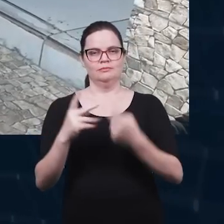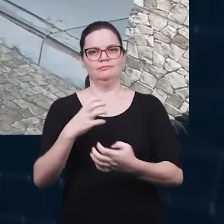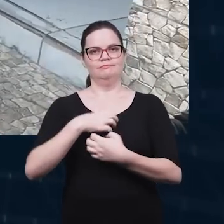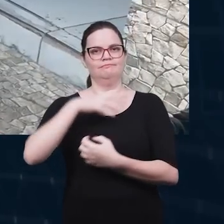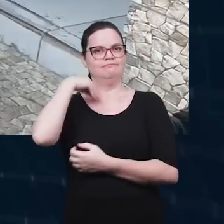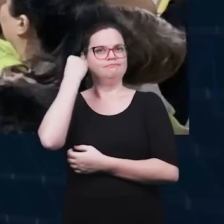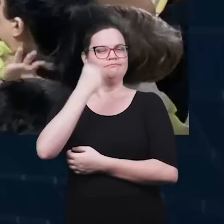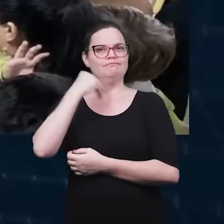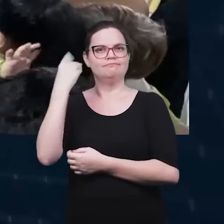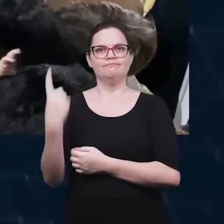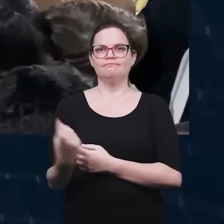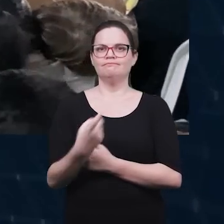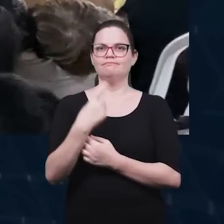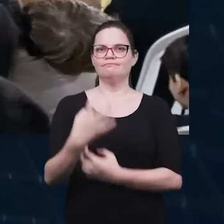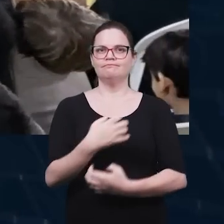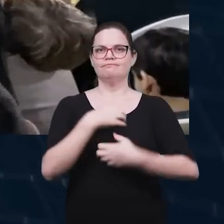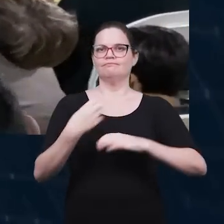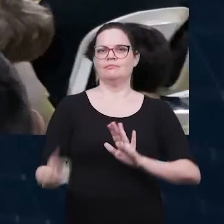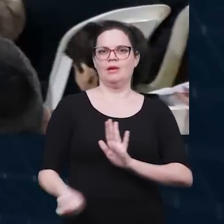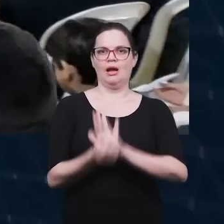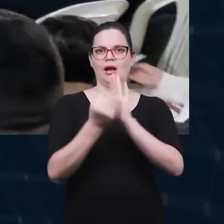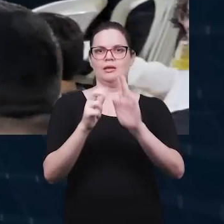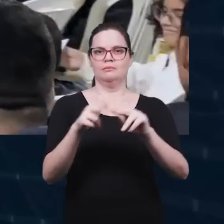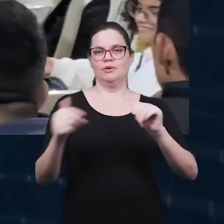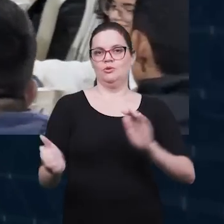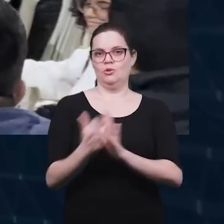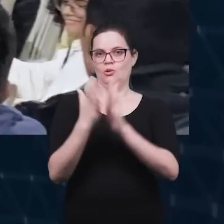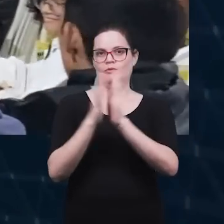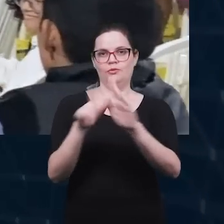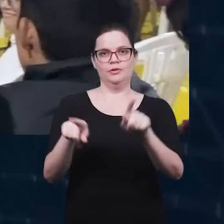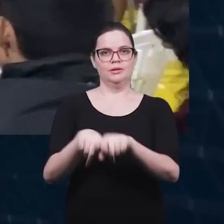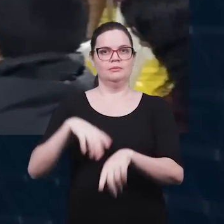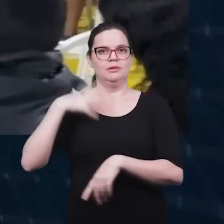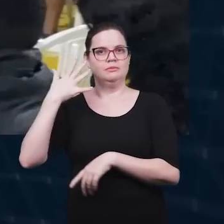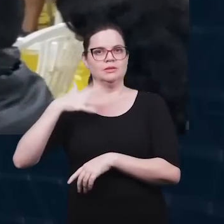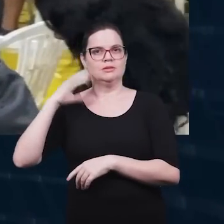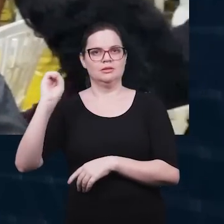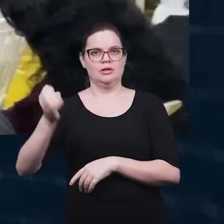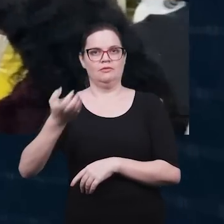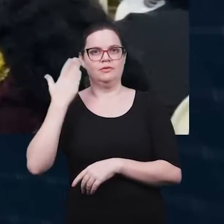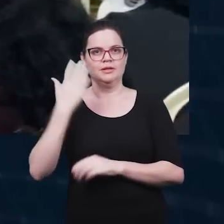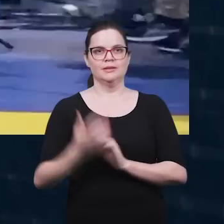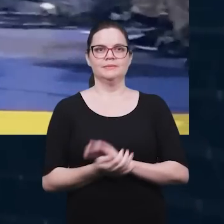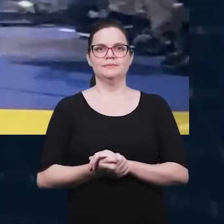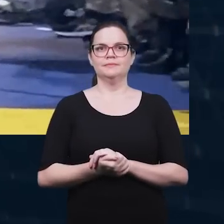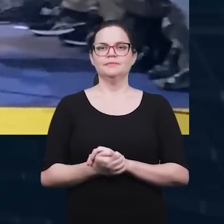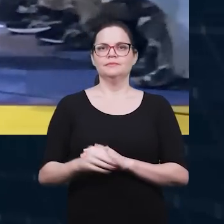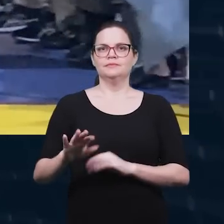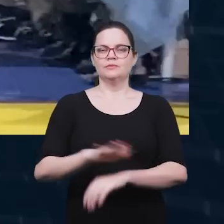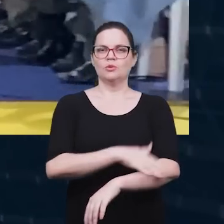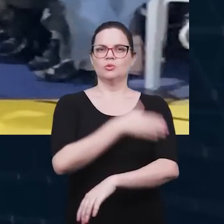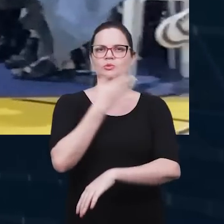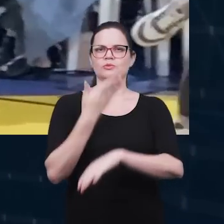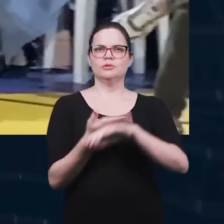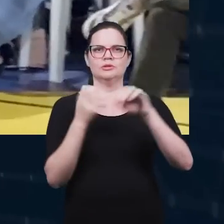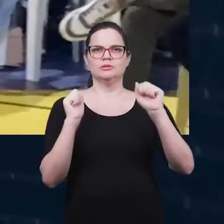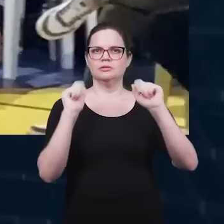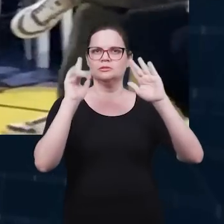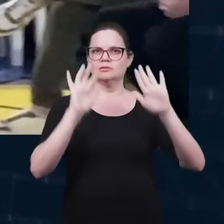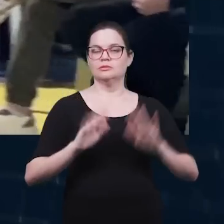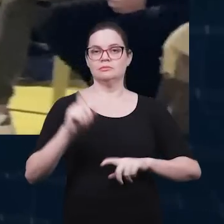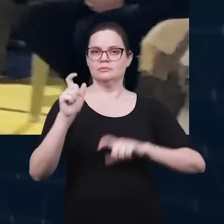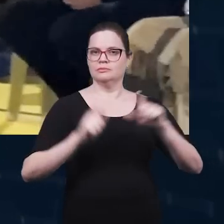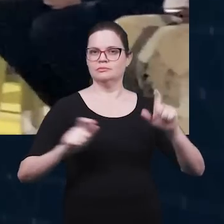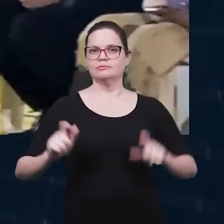experiência única, sendo impactados pelos louvores e pela palavra revelada do Senhor. Foi um dia de bênçãos, onde vidas